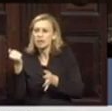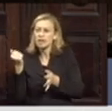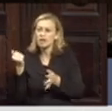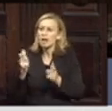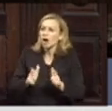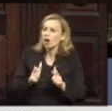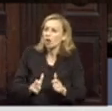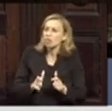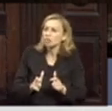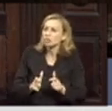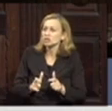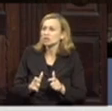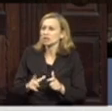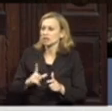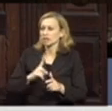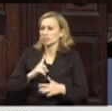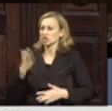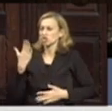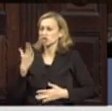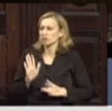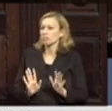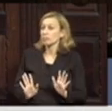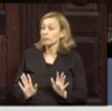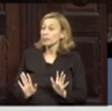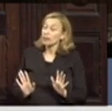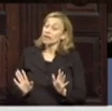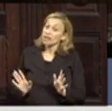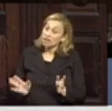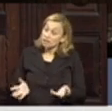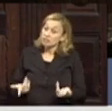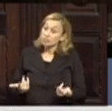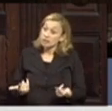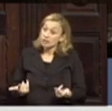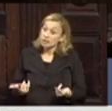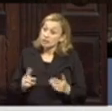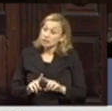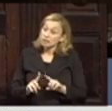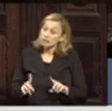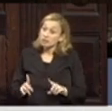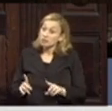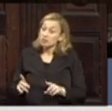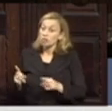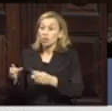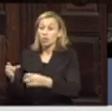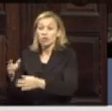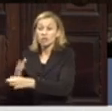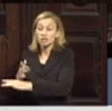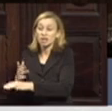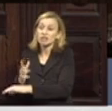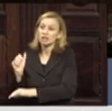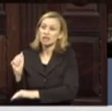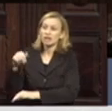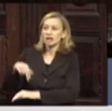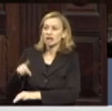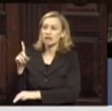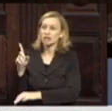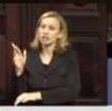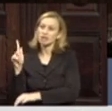de identificar aqueles autores, de buscar junto ao Poder Judiciário, seja uma medida